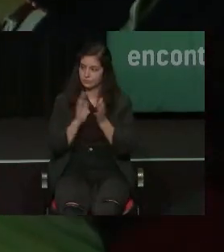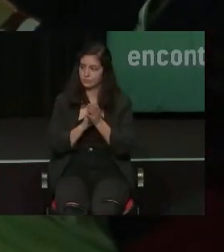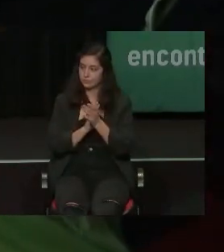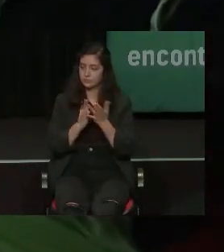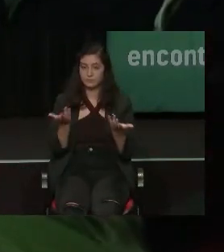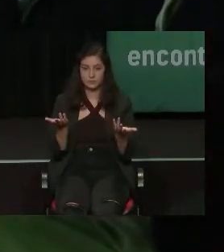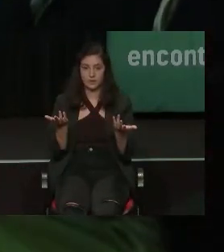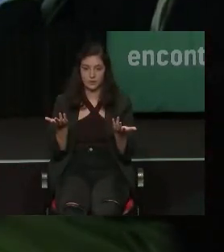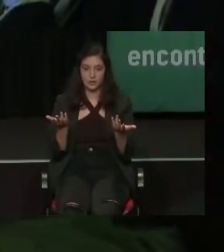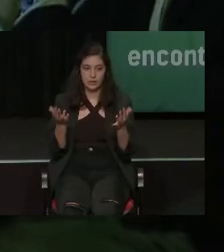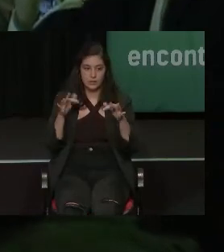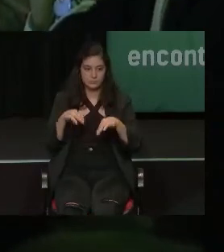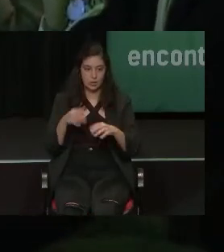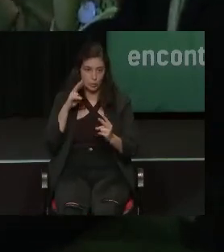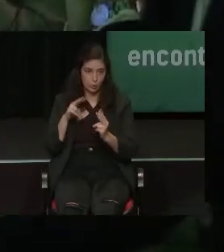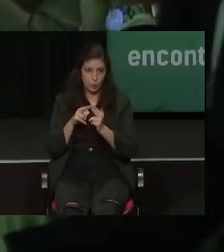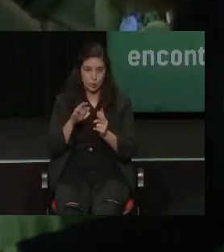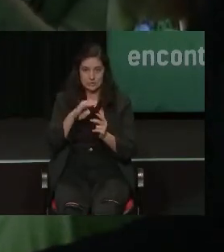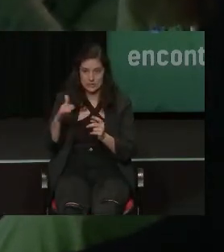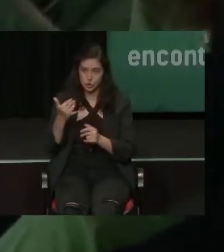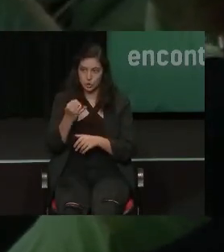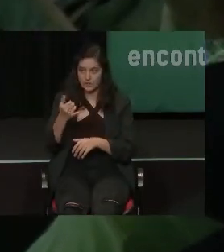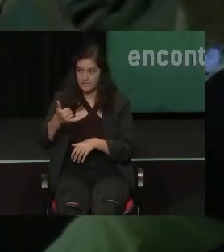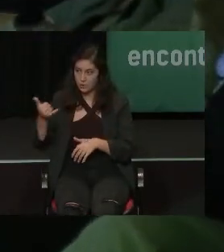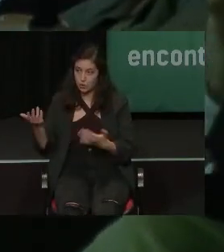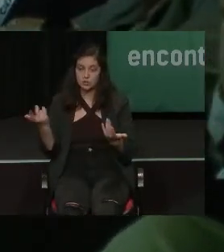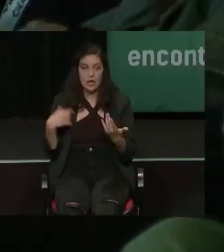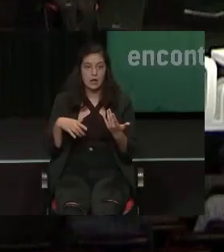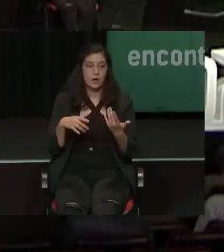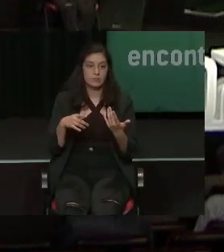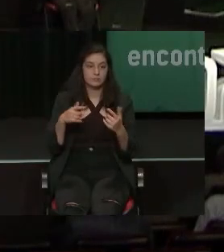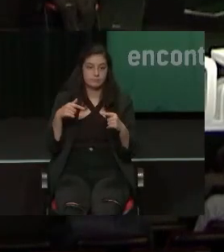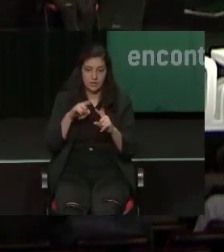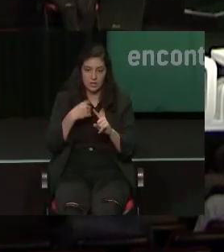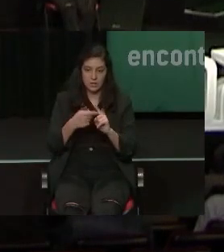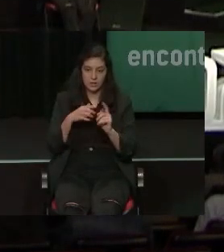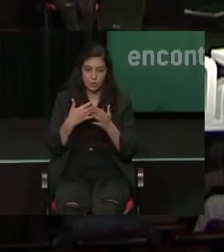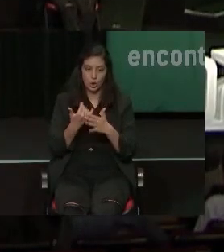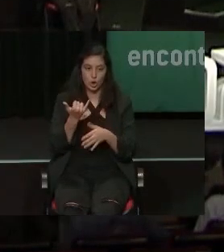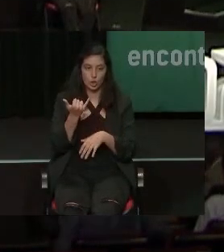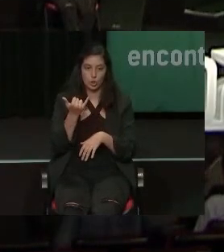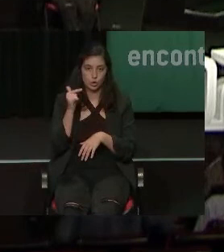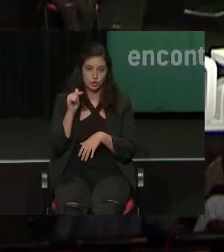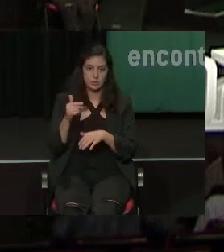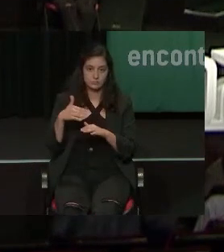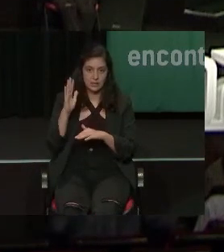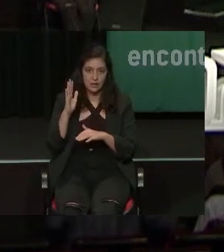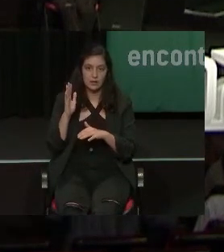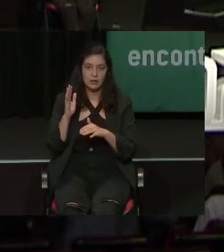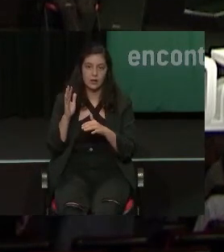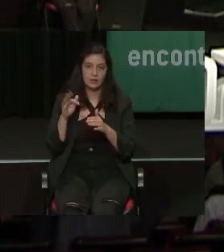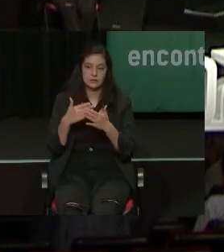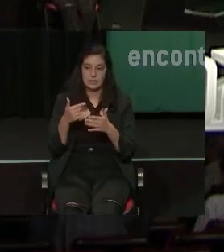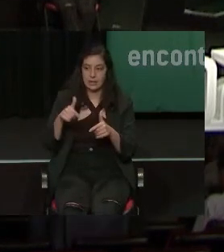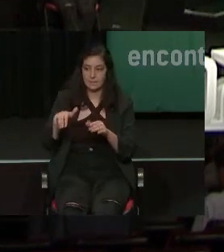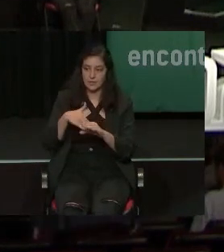Damos por terminado o Encontro Ciência 2022. A edição deste ano contou com mais de 2.700 participantes